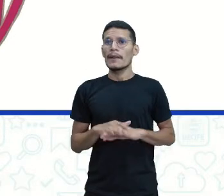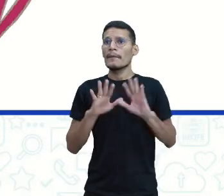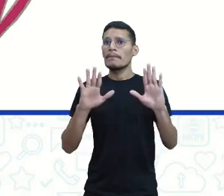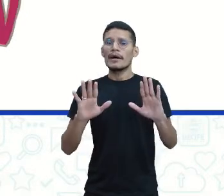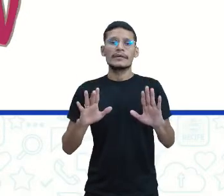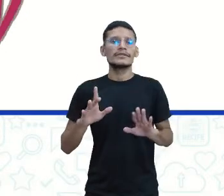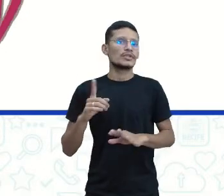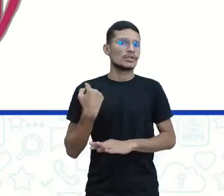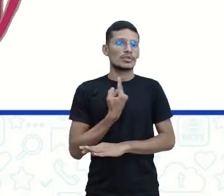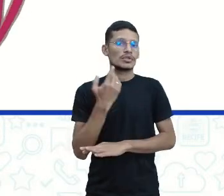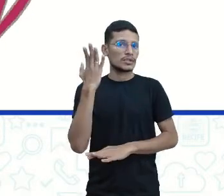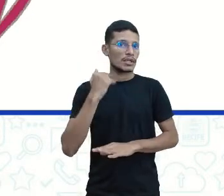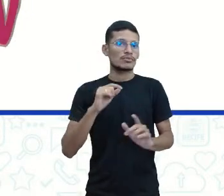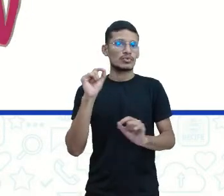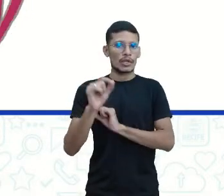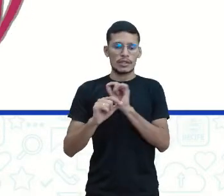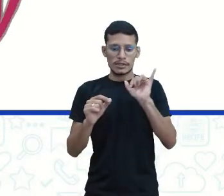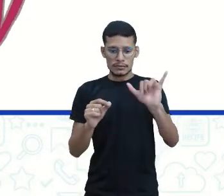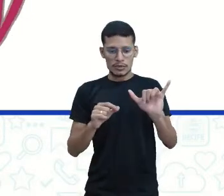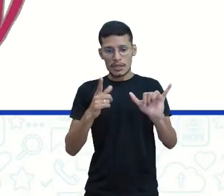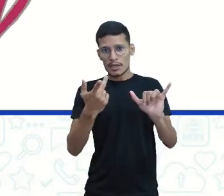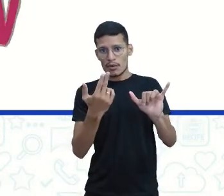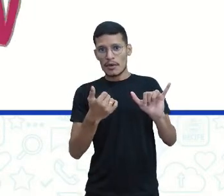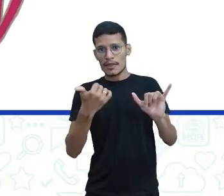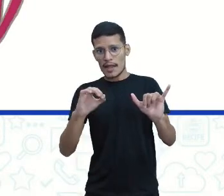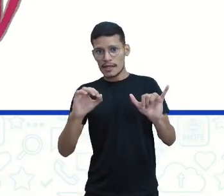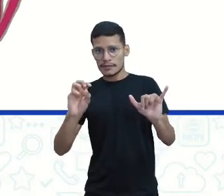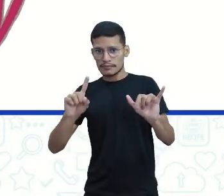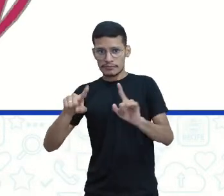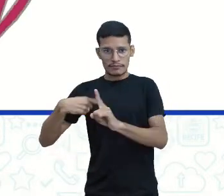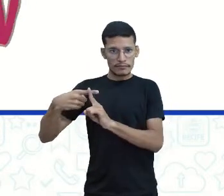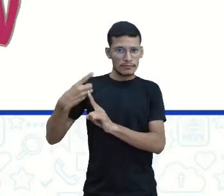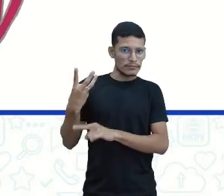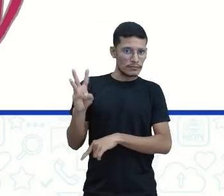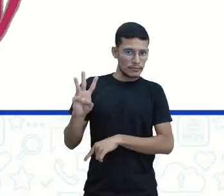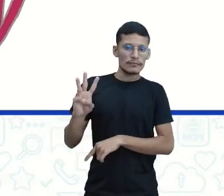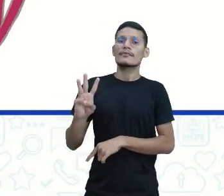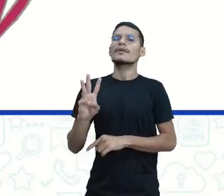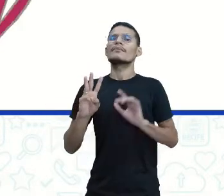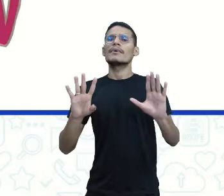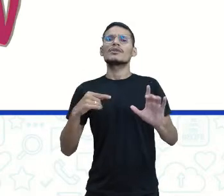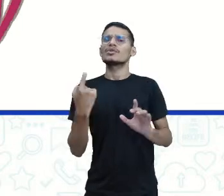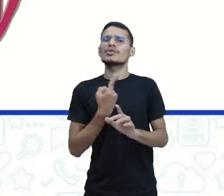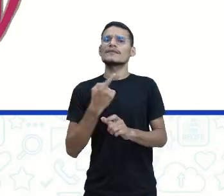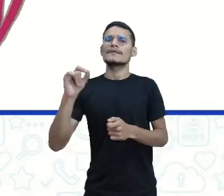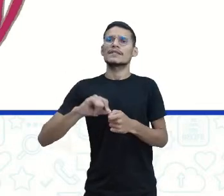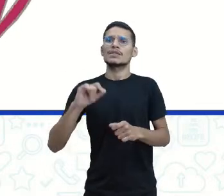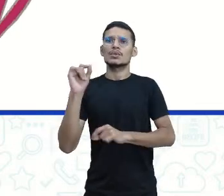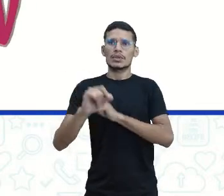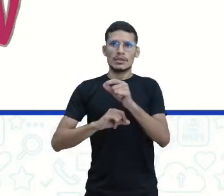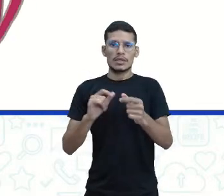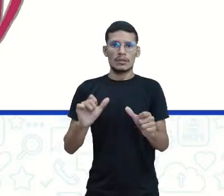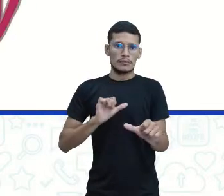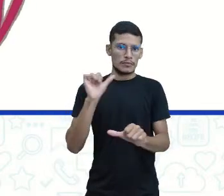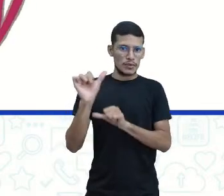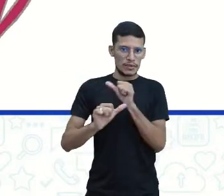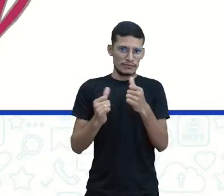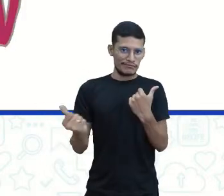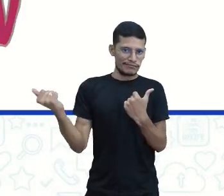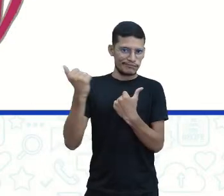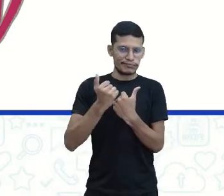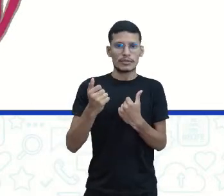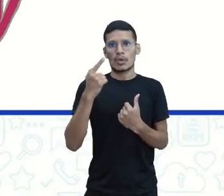ó, a gente sabe que y é igual a 10 mais w. Então, o que é que a gente vai fazer aí? Vamos pegar a equação de